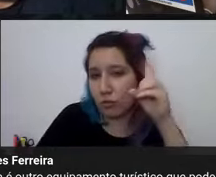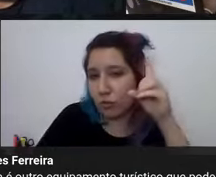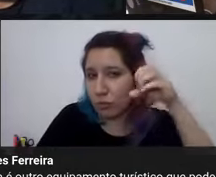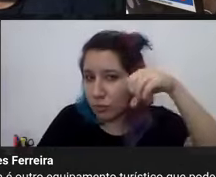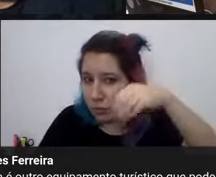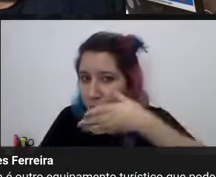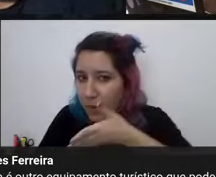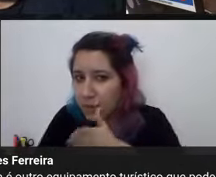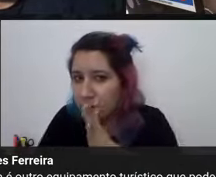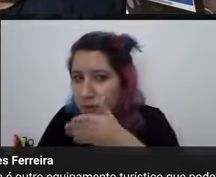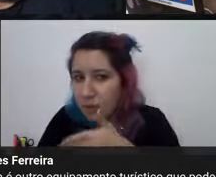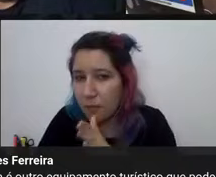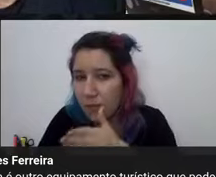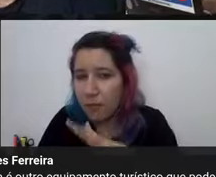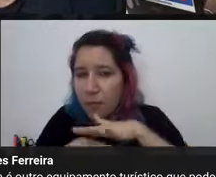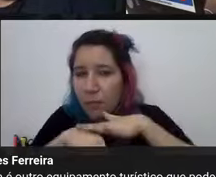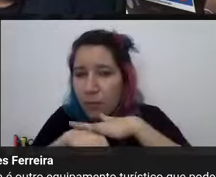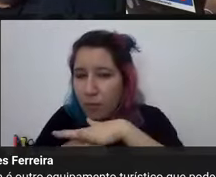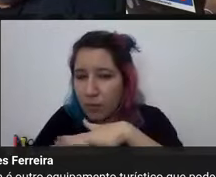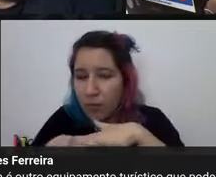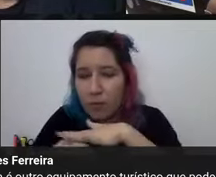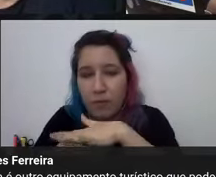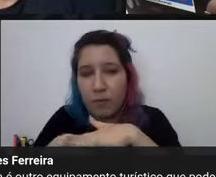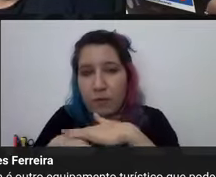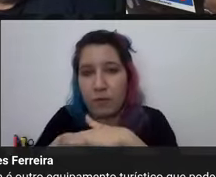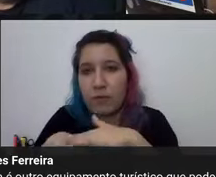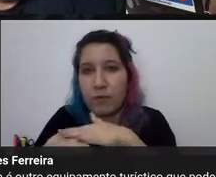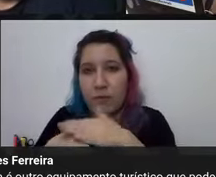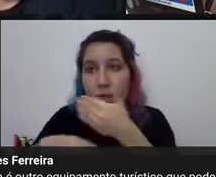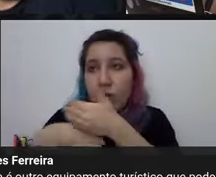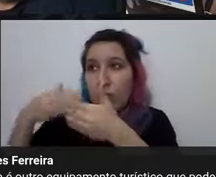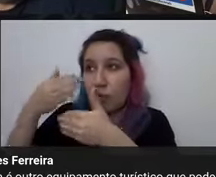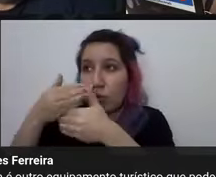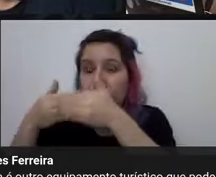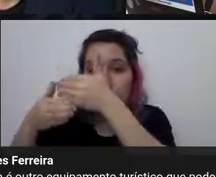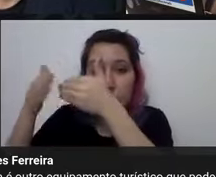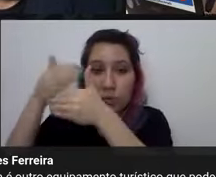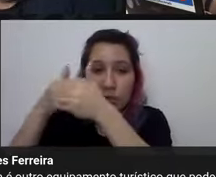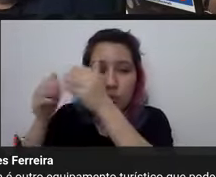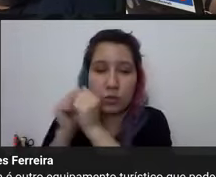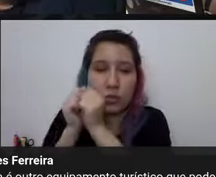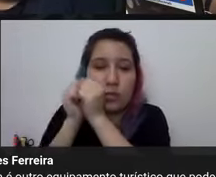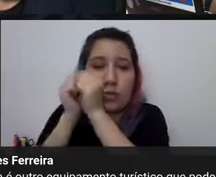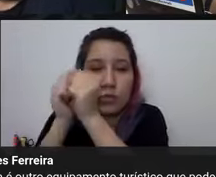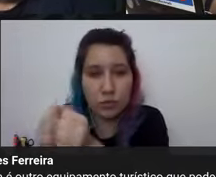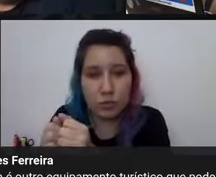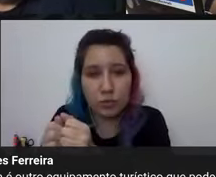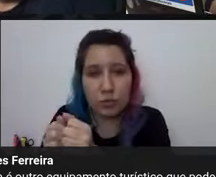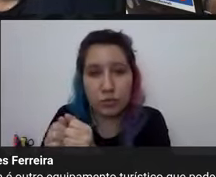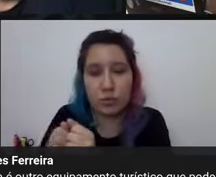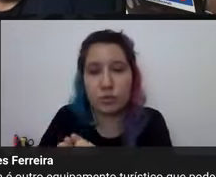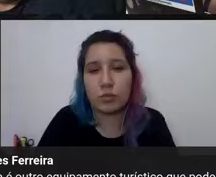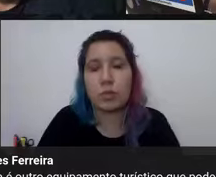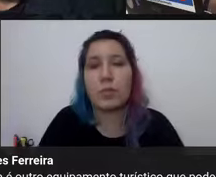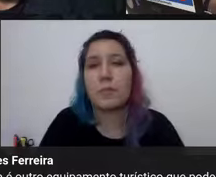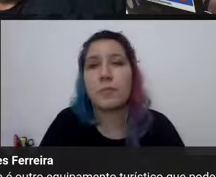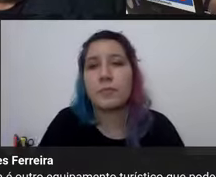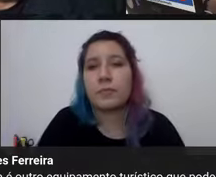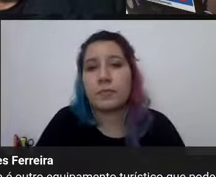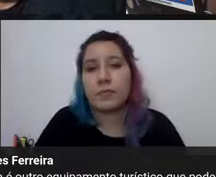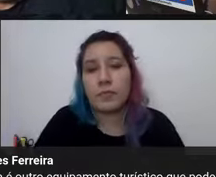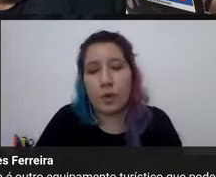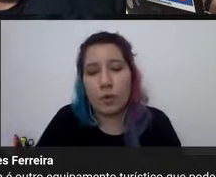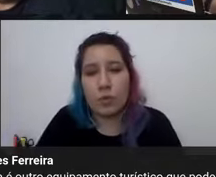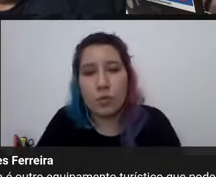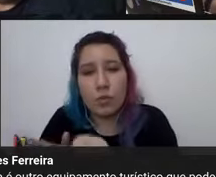parte disso, a gente conversou, construiu junto um ofício, junto com a deputada federal Renata Abreu, e protocolamos ali, protocolei